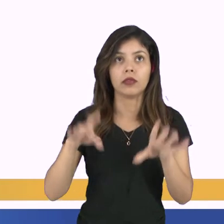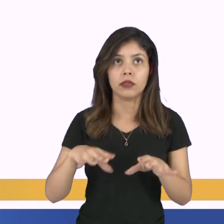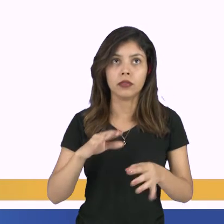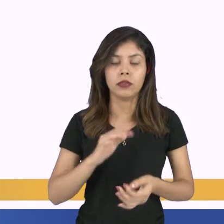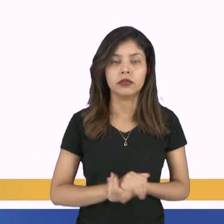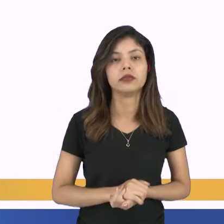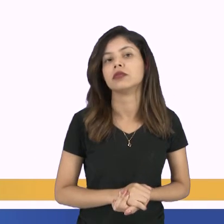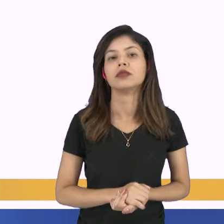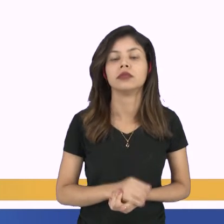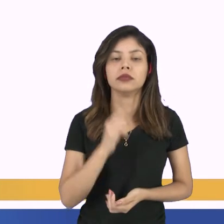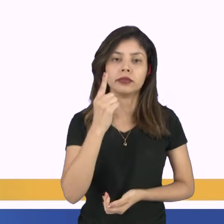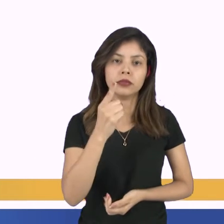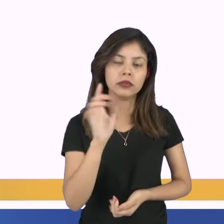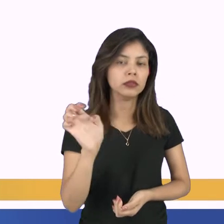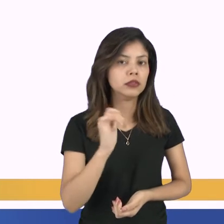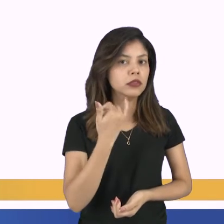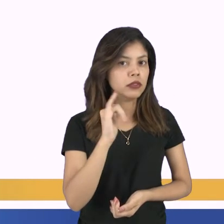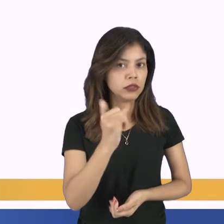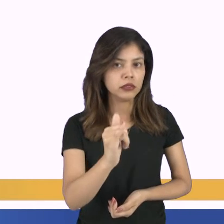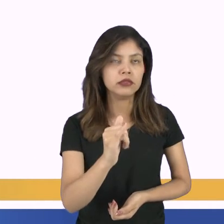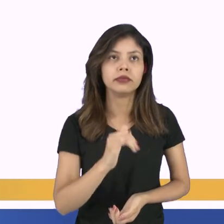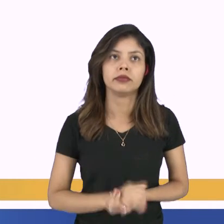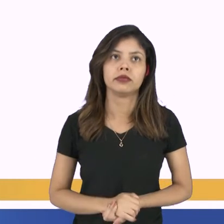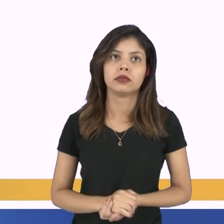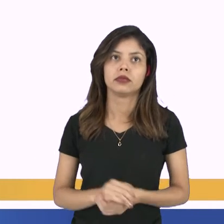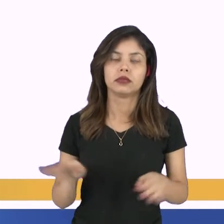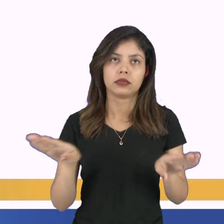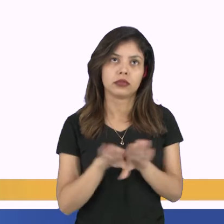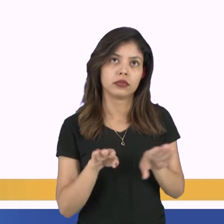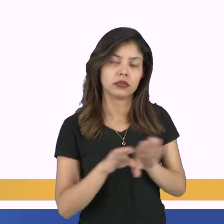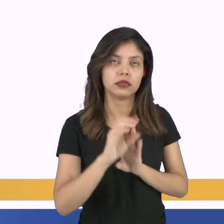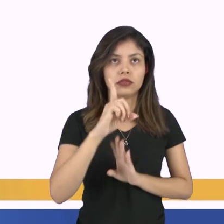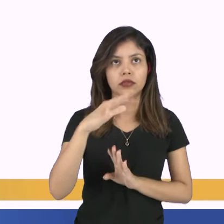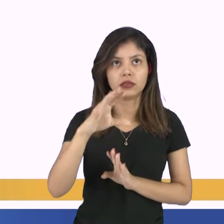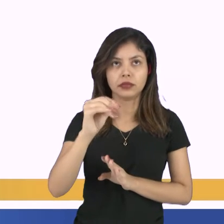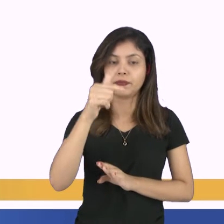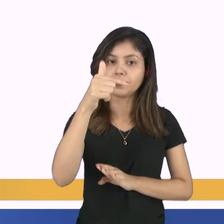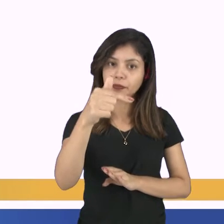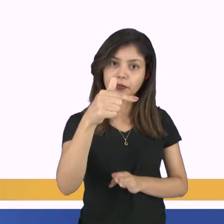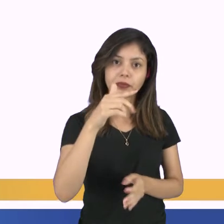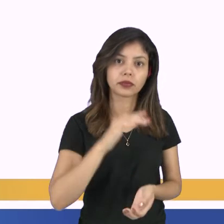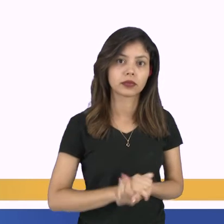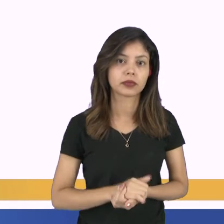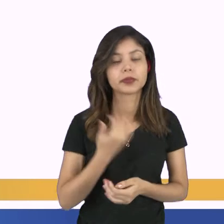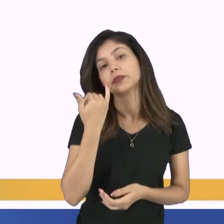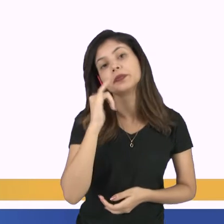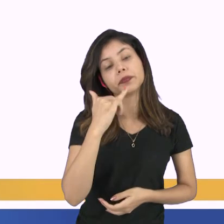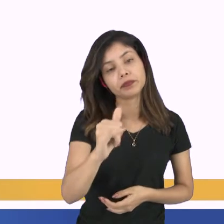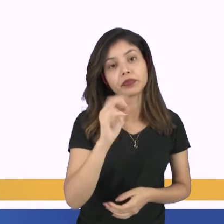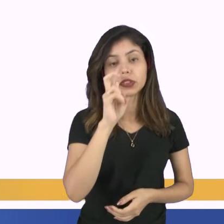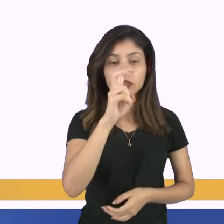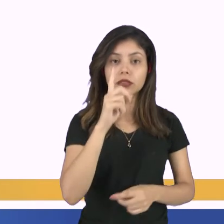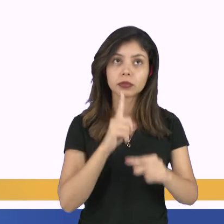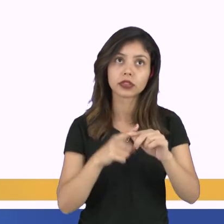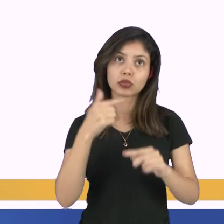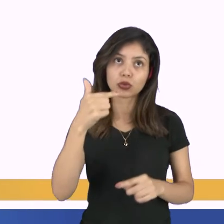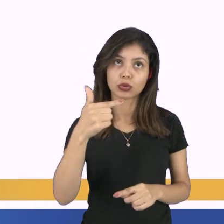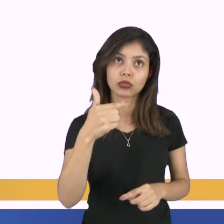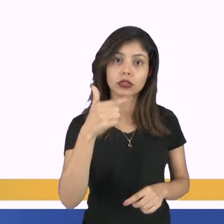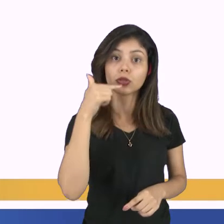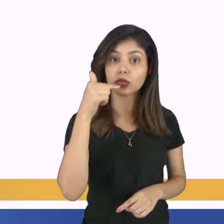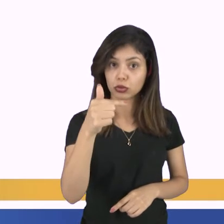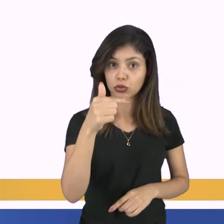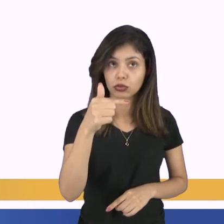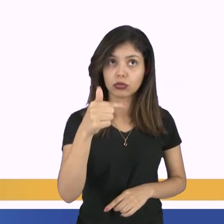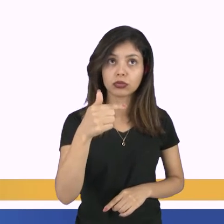aqui, ó, um elétron na última camada. E o cloro, ele possui 7 elétrons. 5 mais 2 aqui,